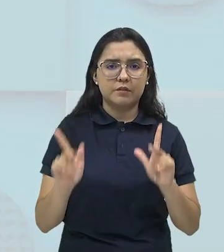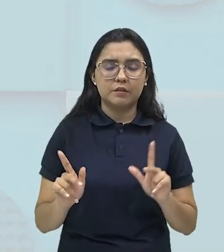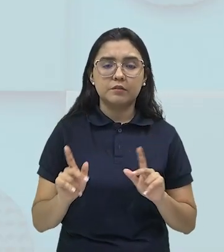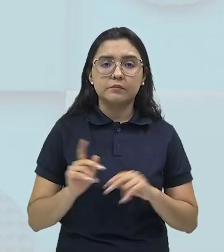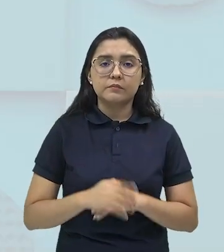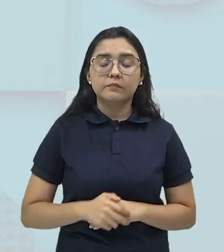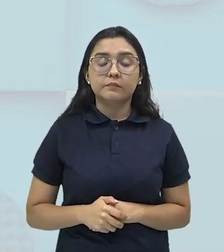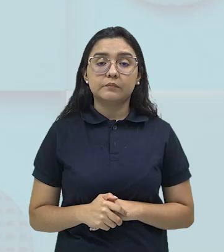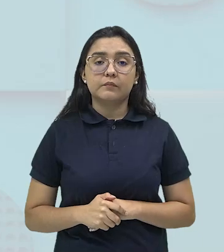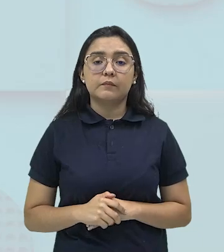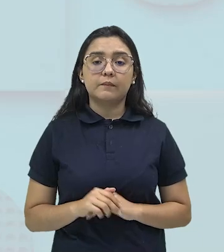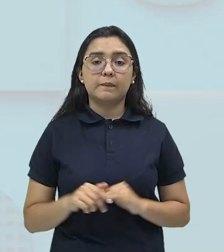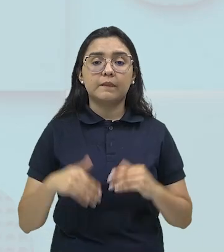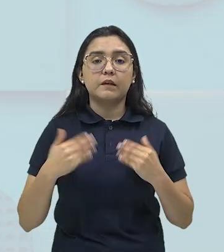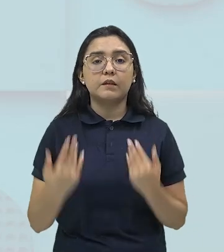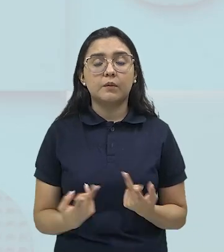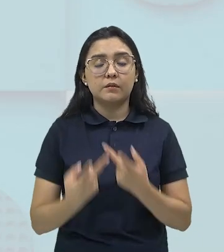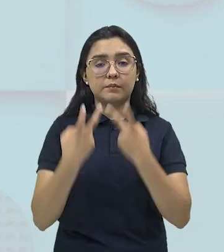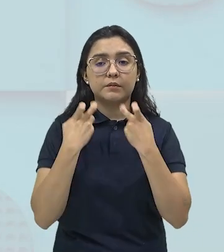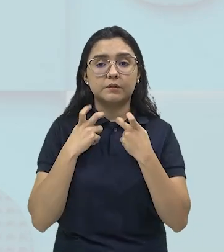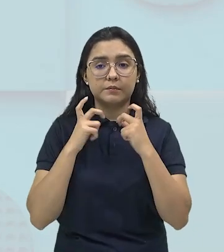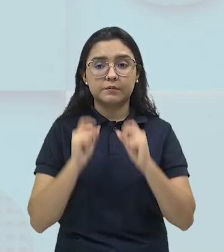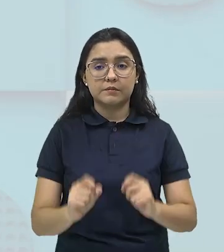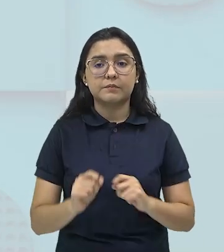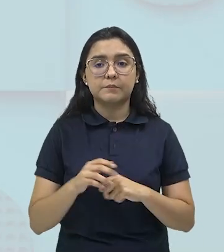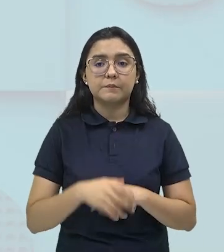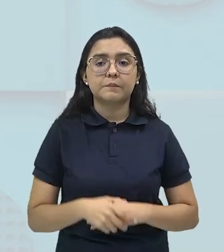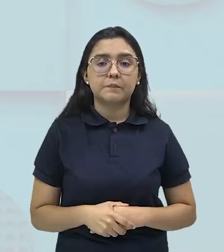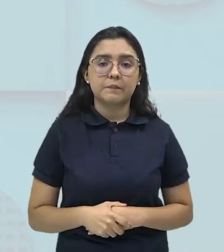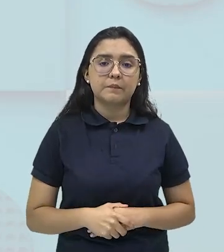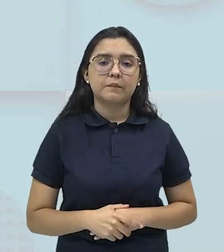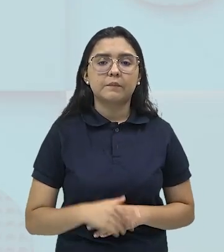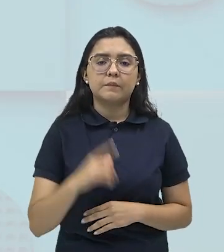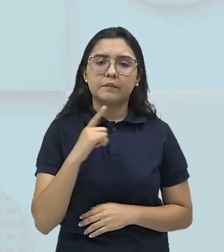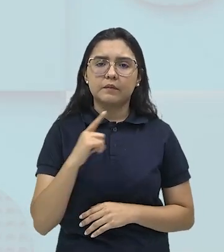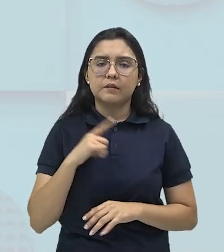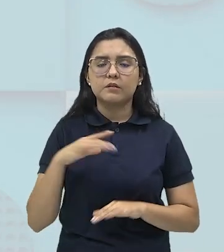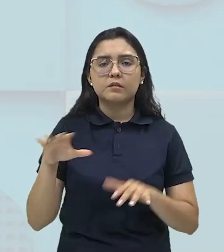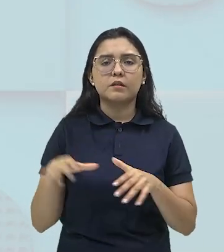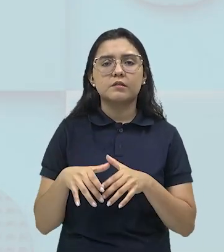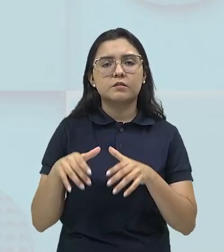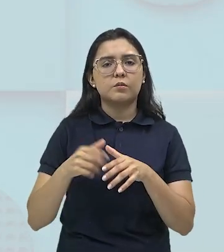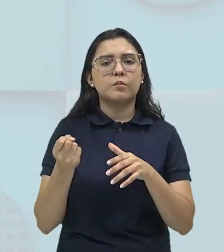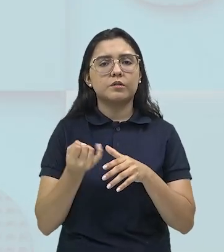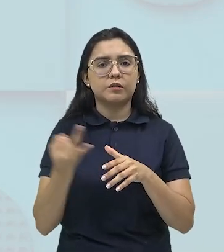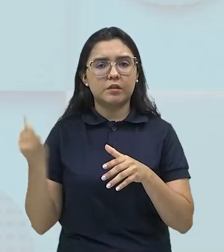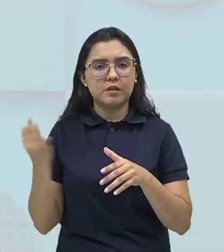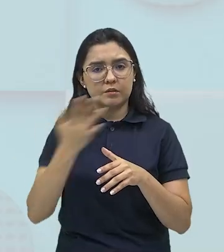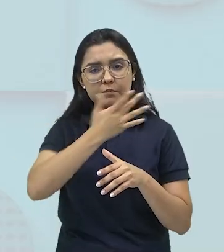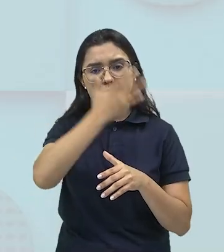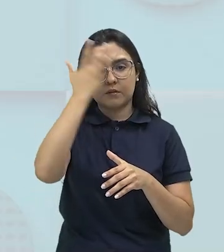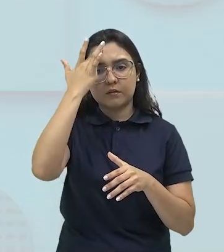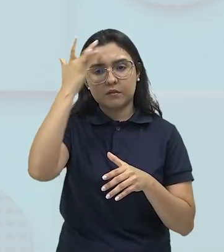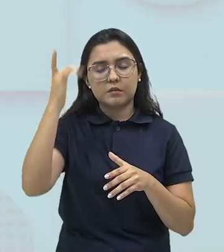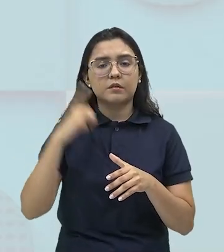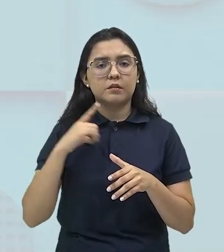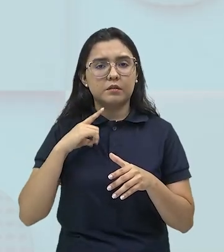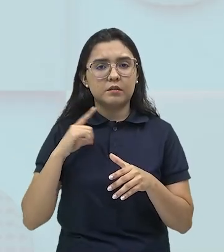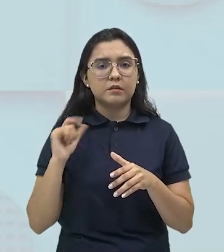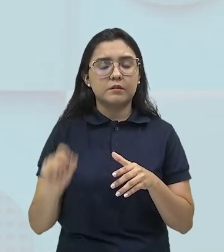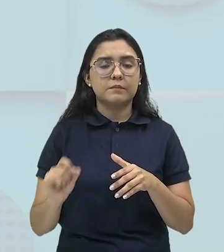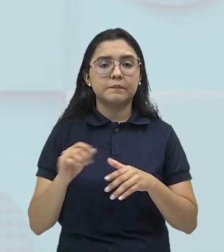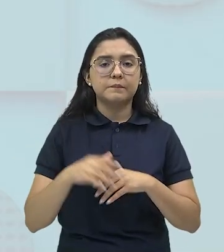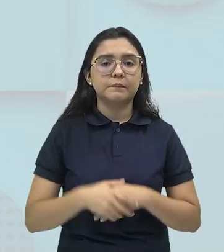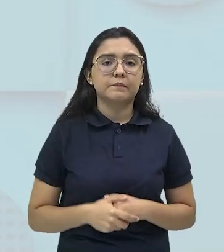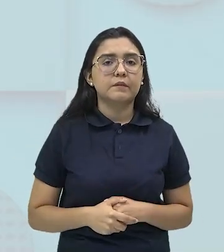desviante. E aí ele percebeu que dentro desse número, né, ele se considerou mais